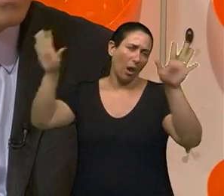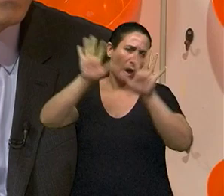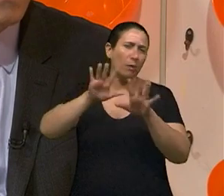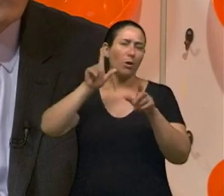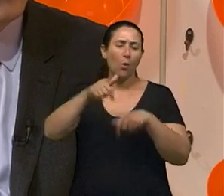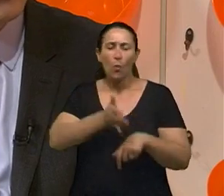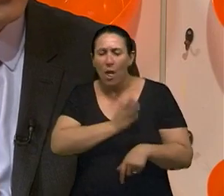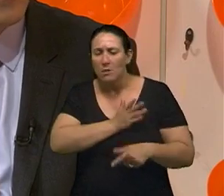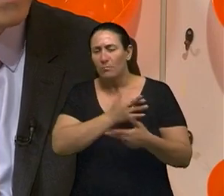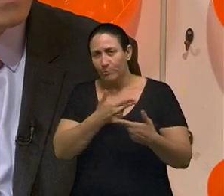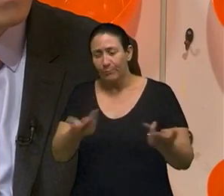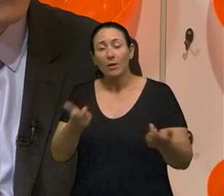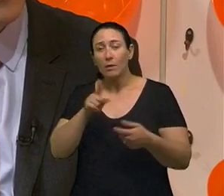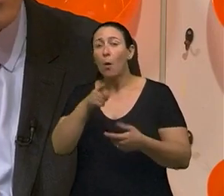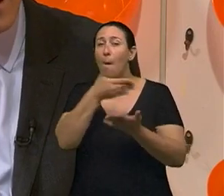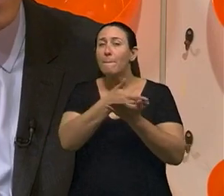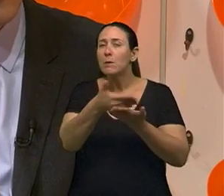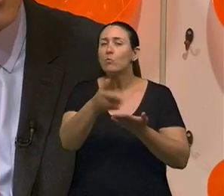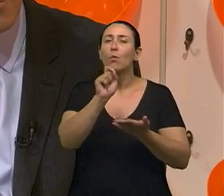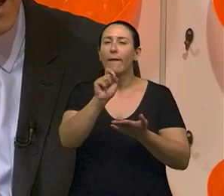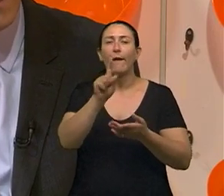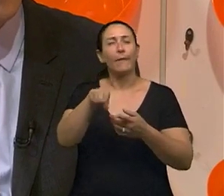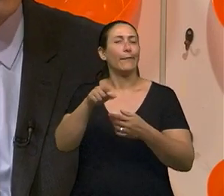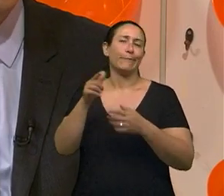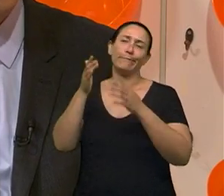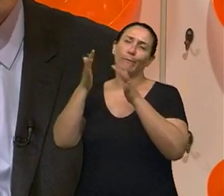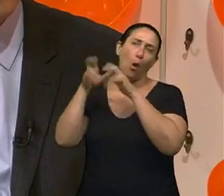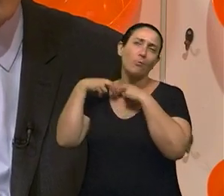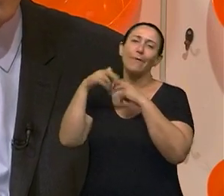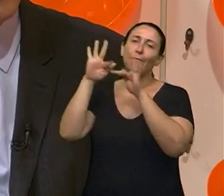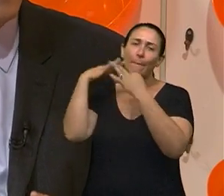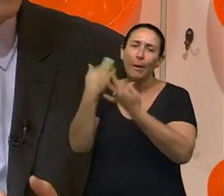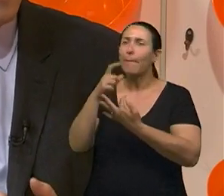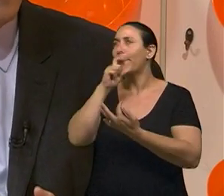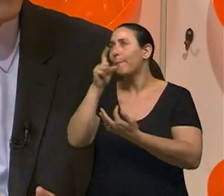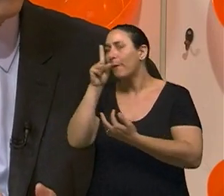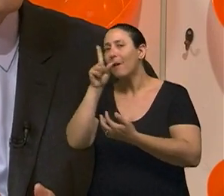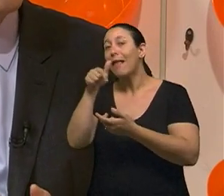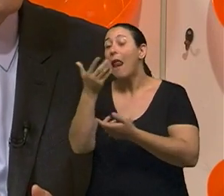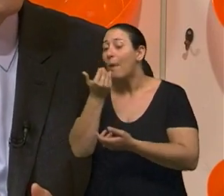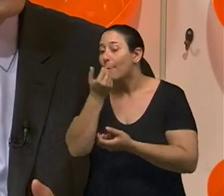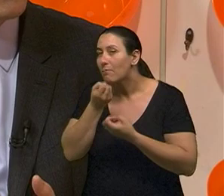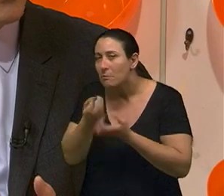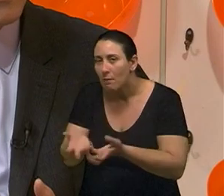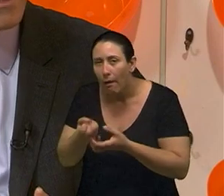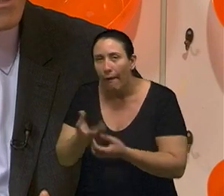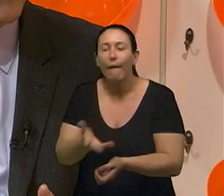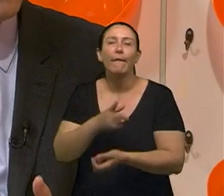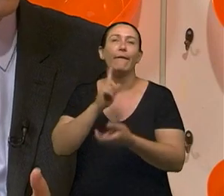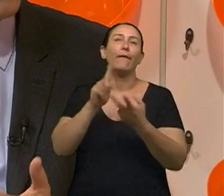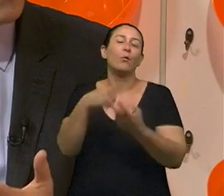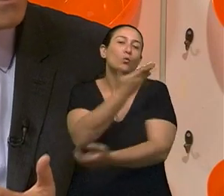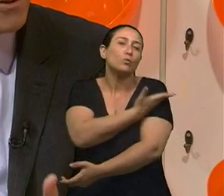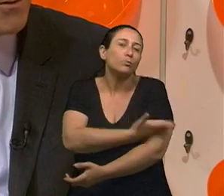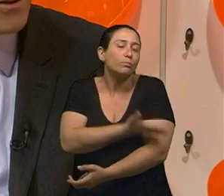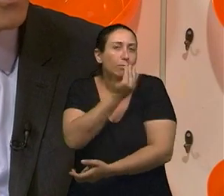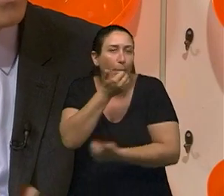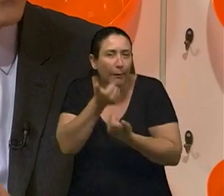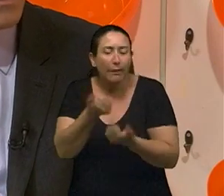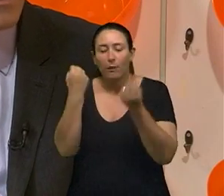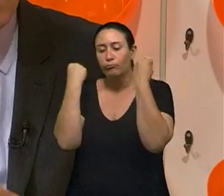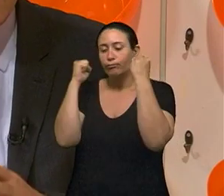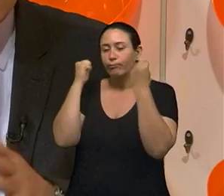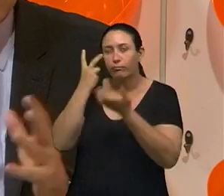cardiovasculares ISO começa ali com a educação dos Pais em relação aos filhos na alimentação nos bons hábitos no Exercício